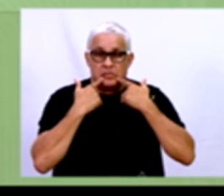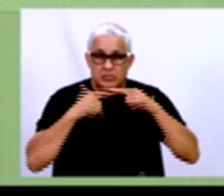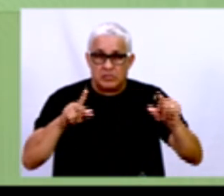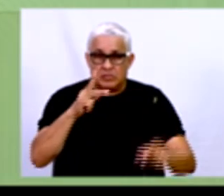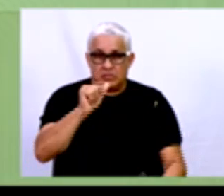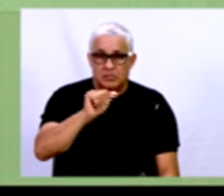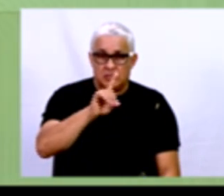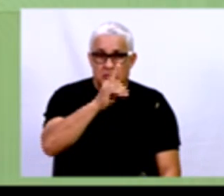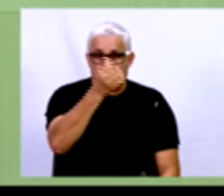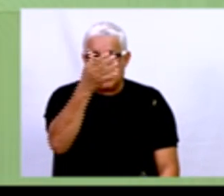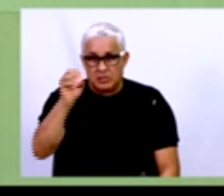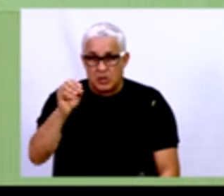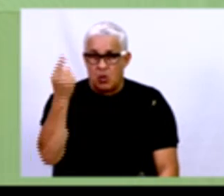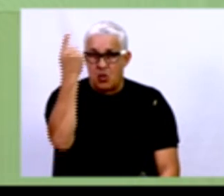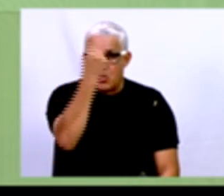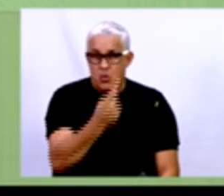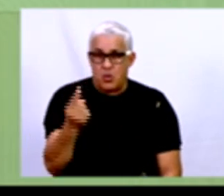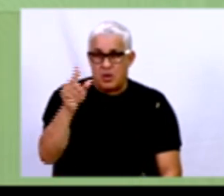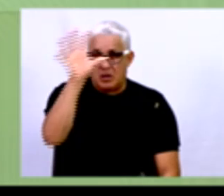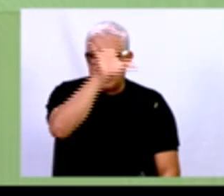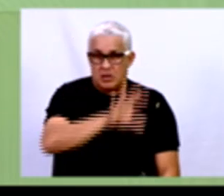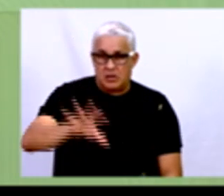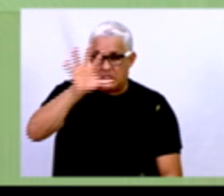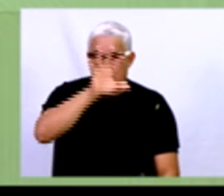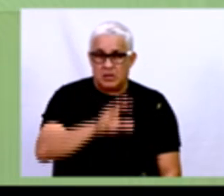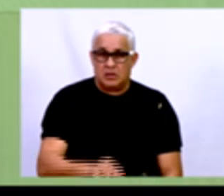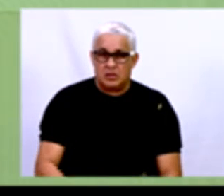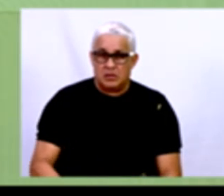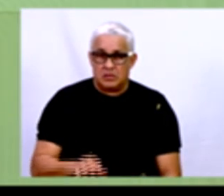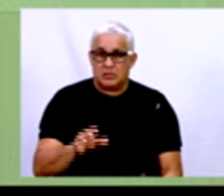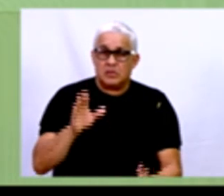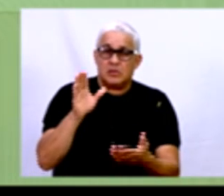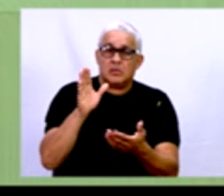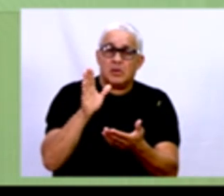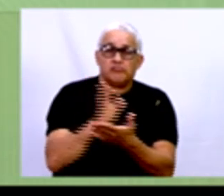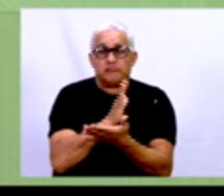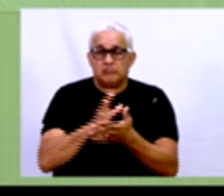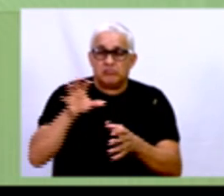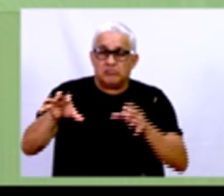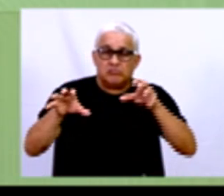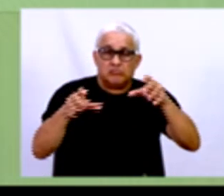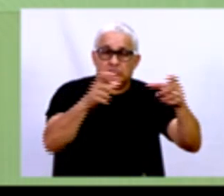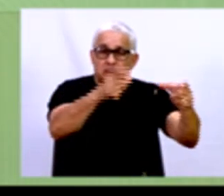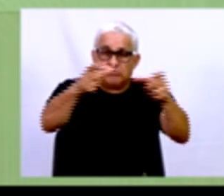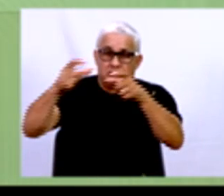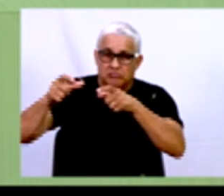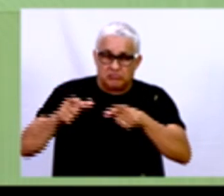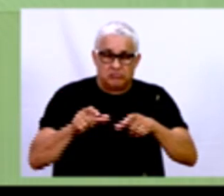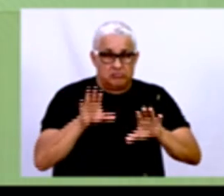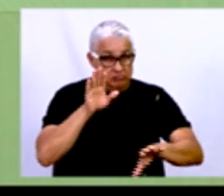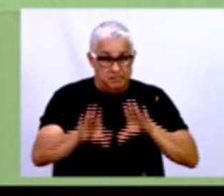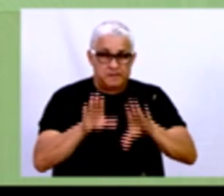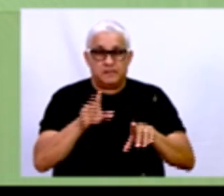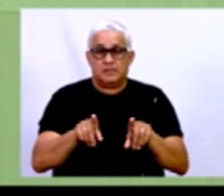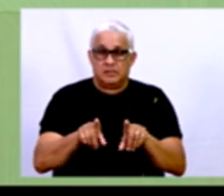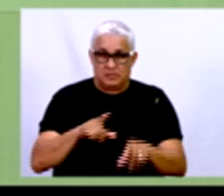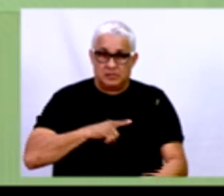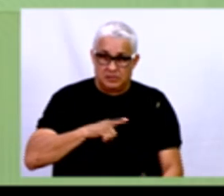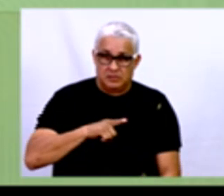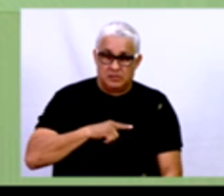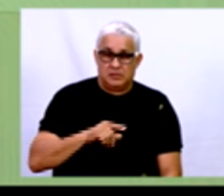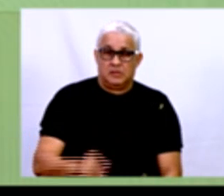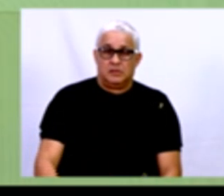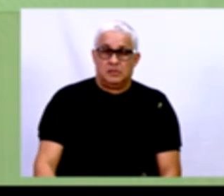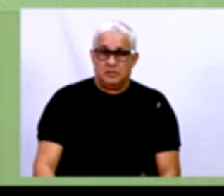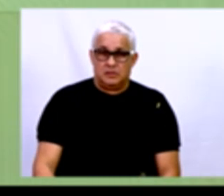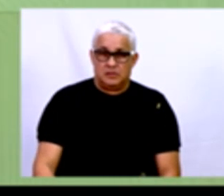essa linguagem de prestígio em determinadas situações, não é? Então, realmente, ela tem o maior